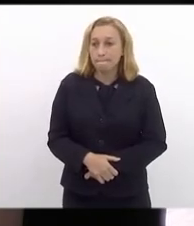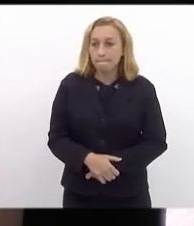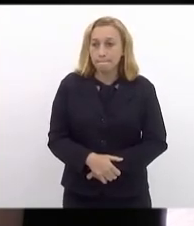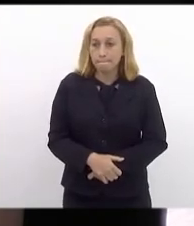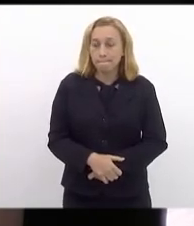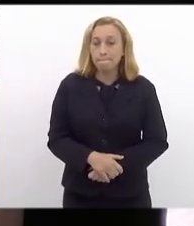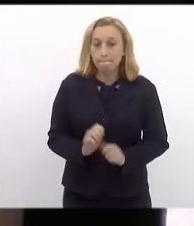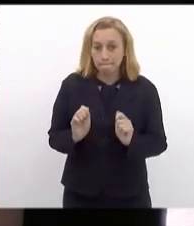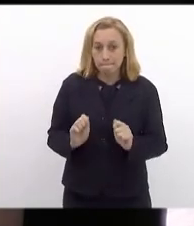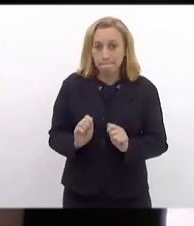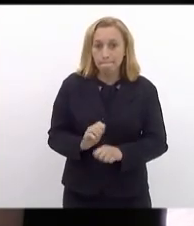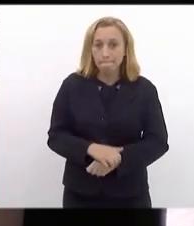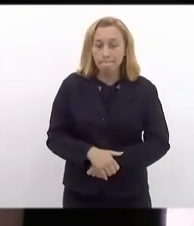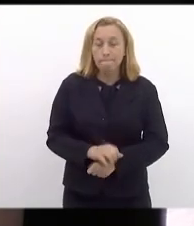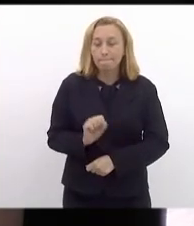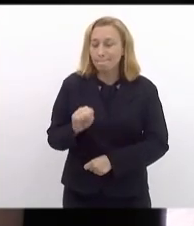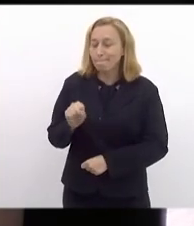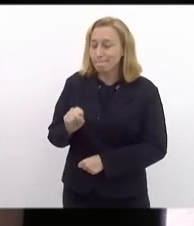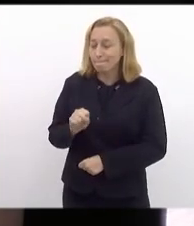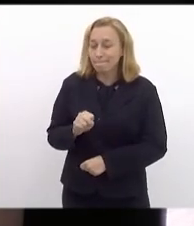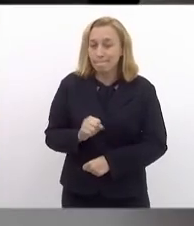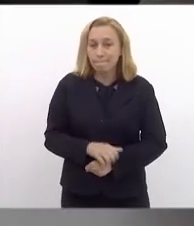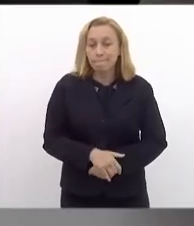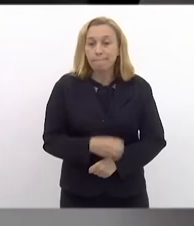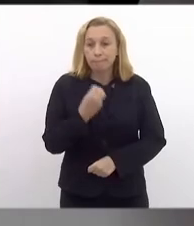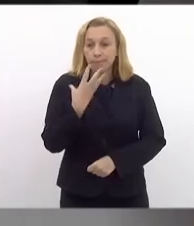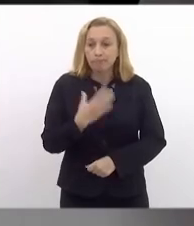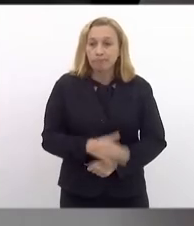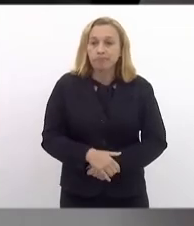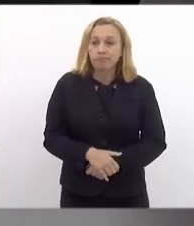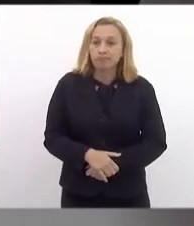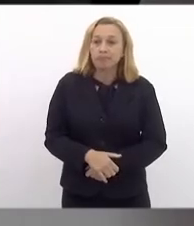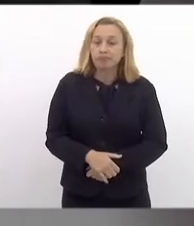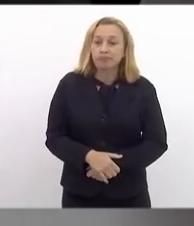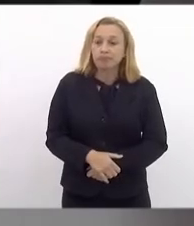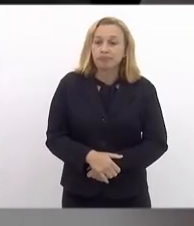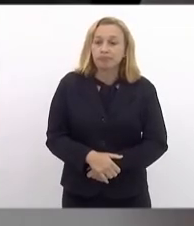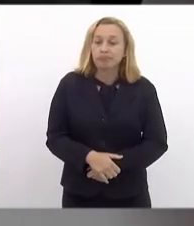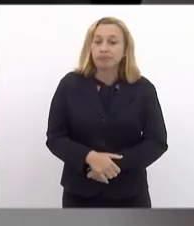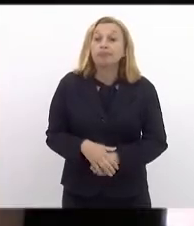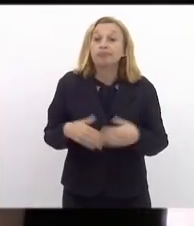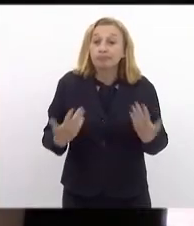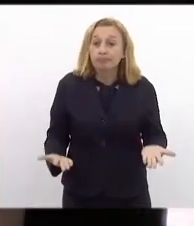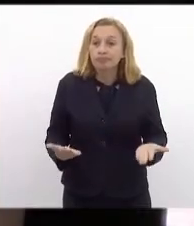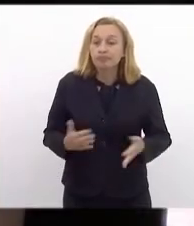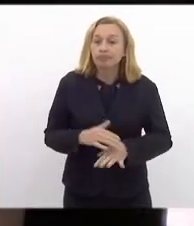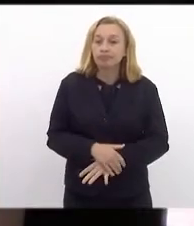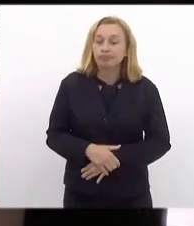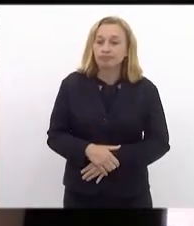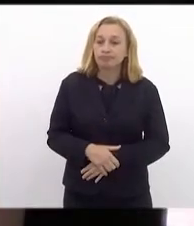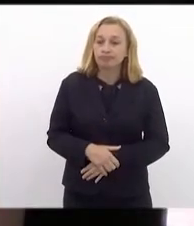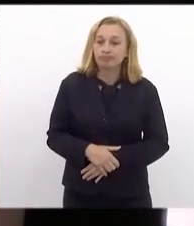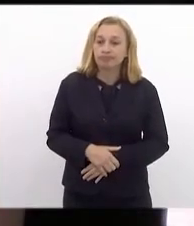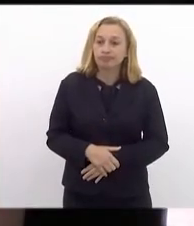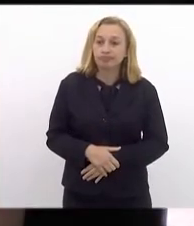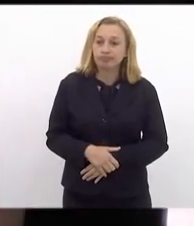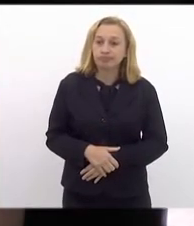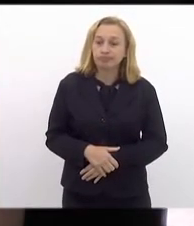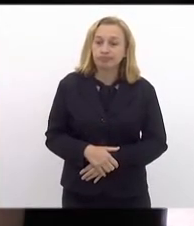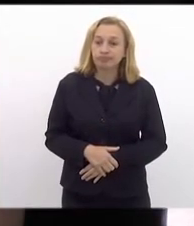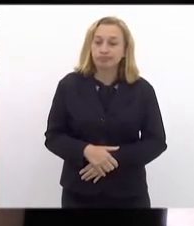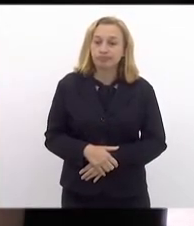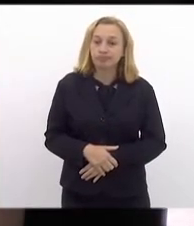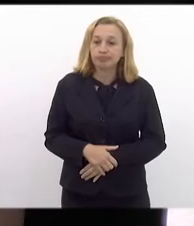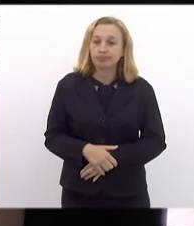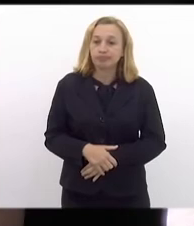não é possível tá bom bom então eu vou considerar a